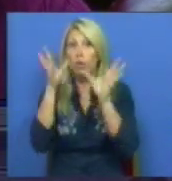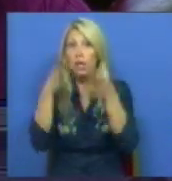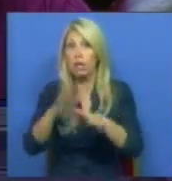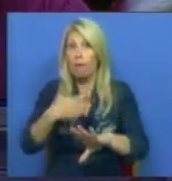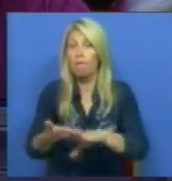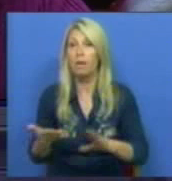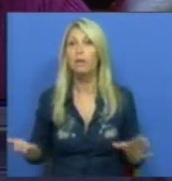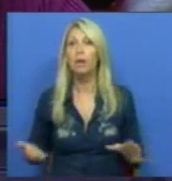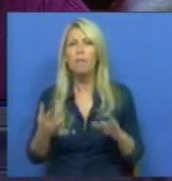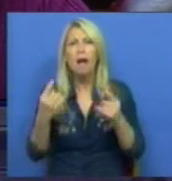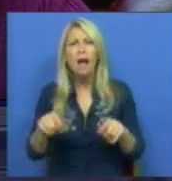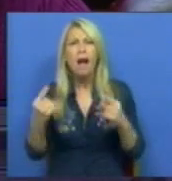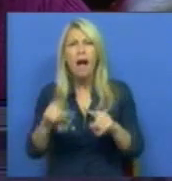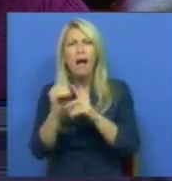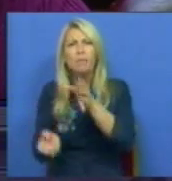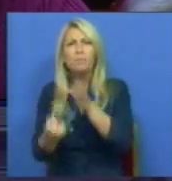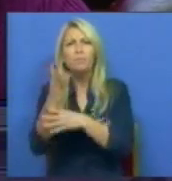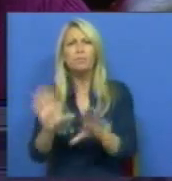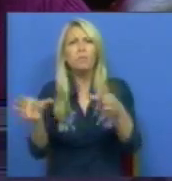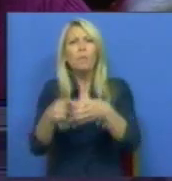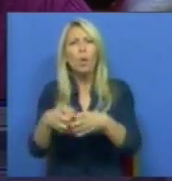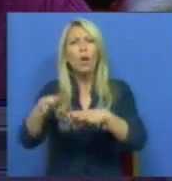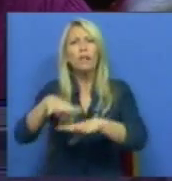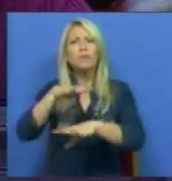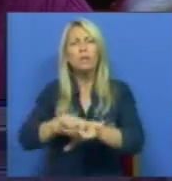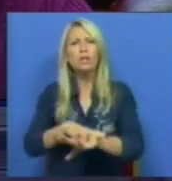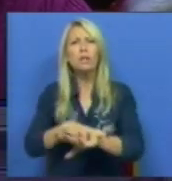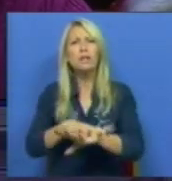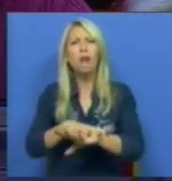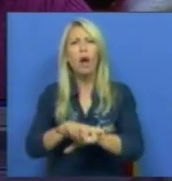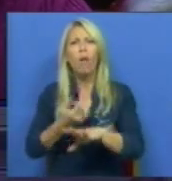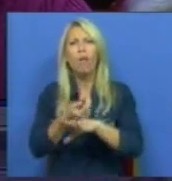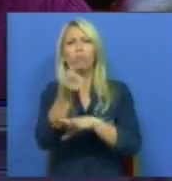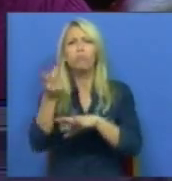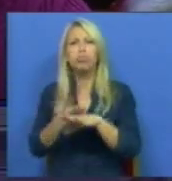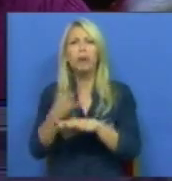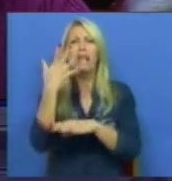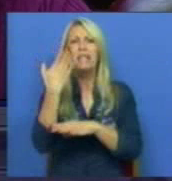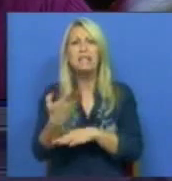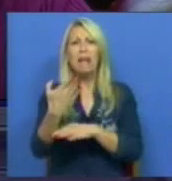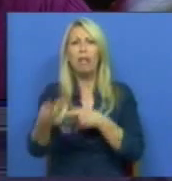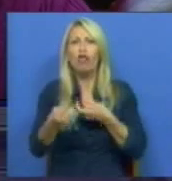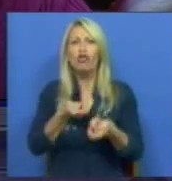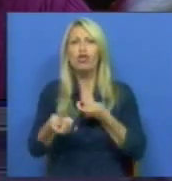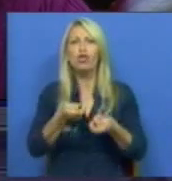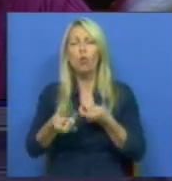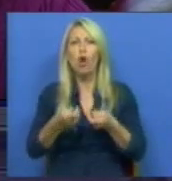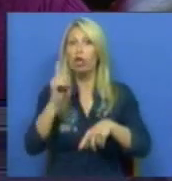que há lugar à constituição de um Conselho de Administração composto por 7 gestores a tempo inteiro,